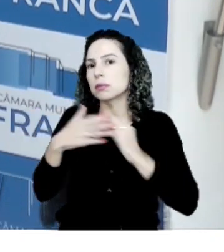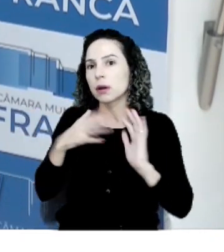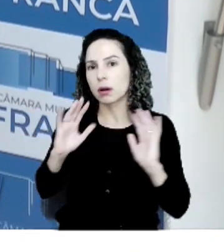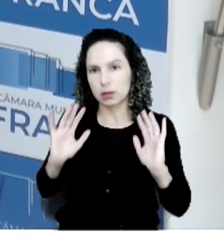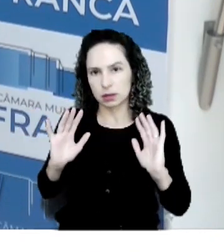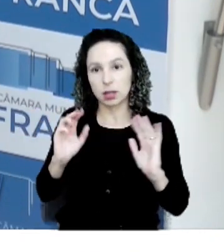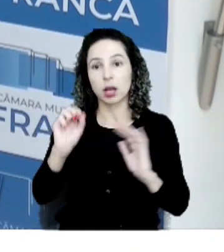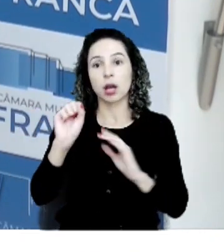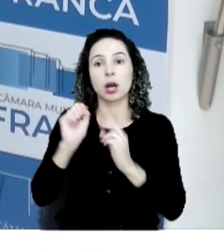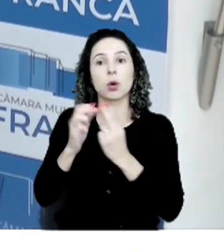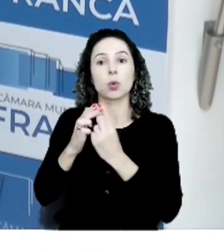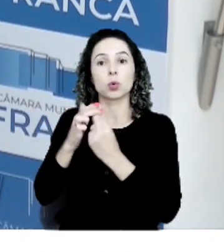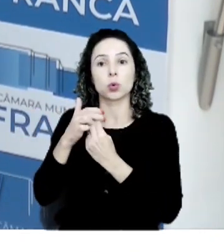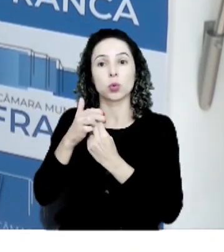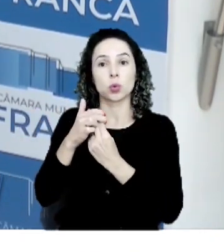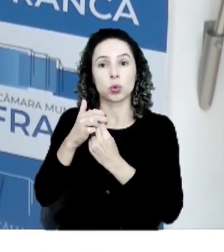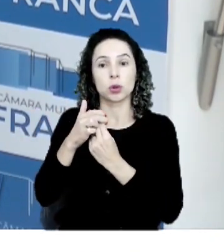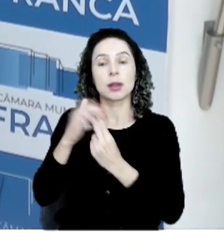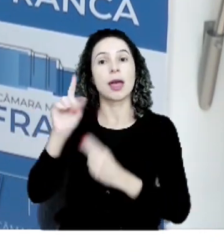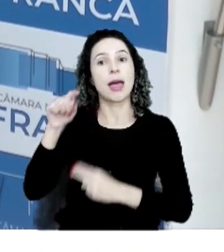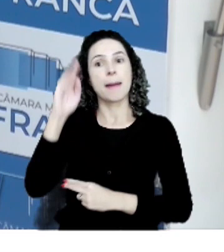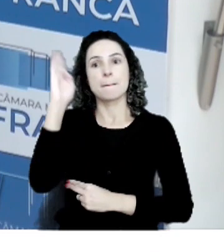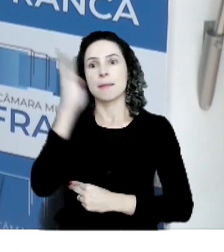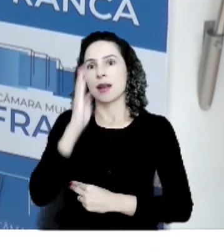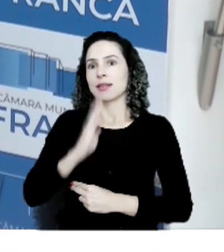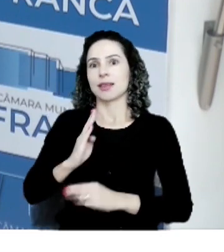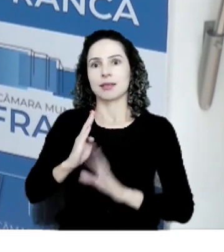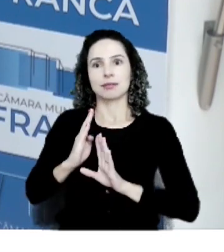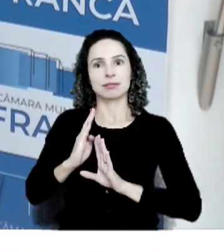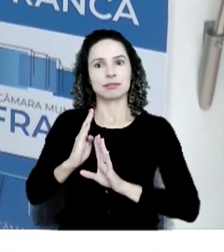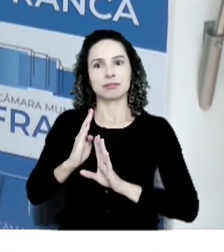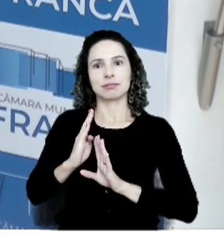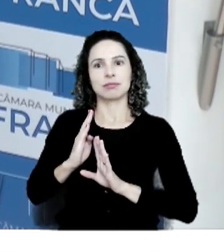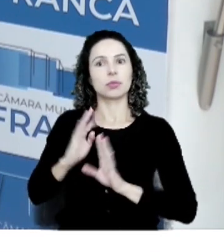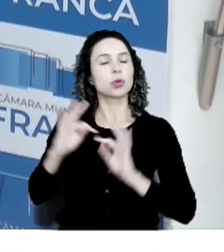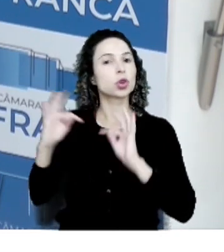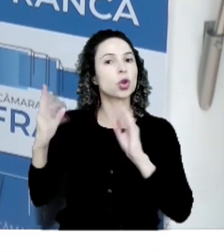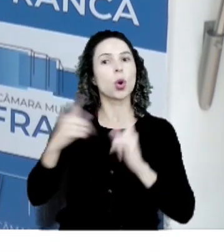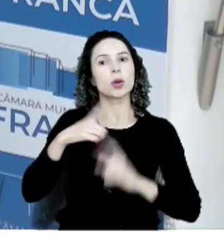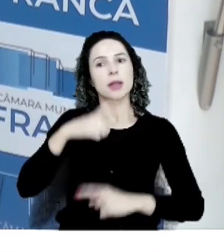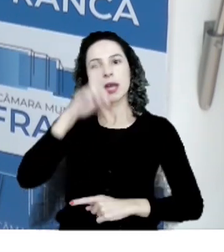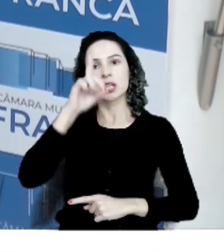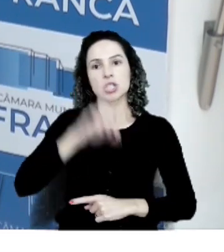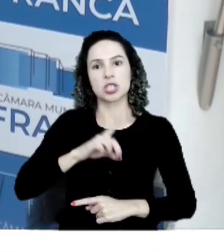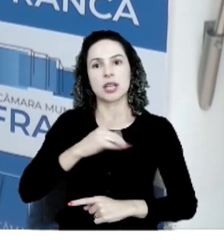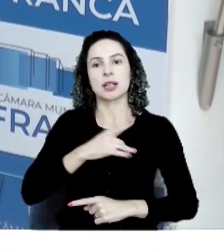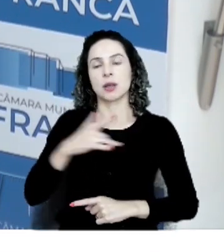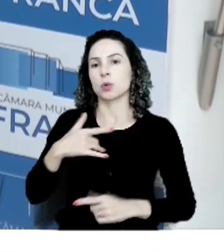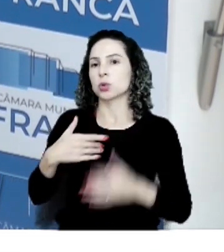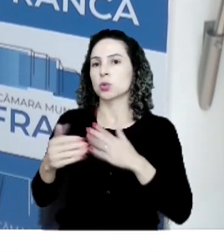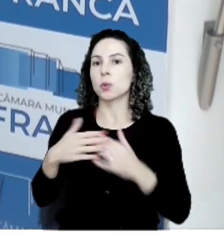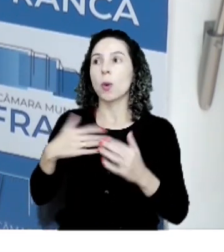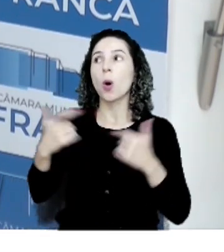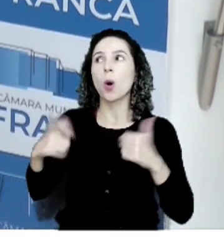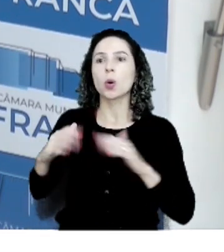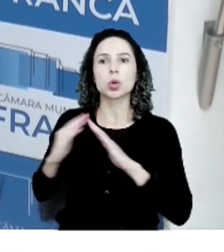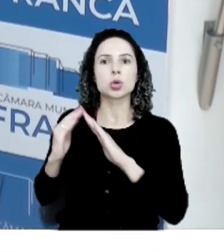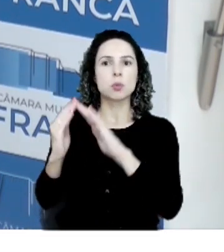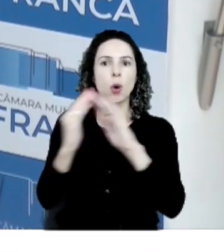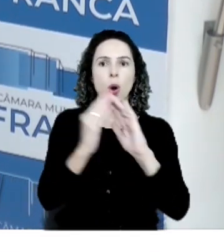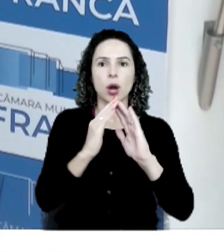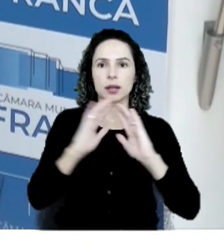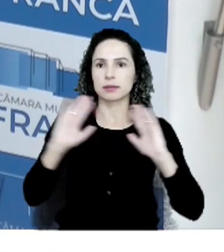SUS, no Brasil, ele é universal. Todo mundo tem direito à saúde, independente da